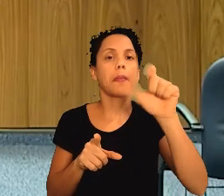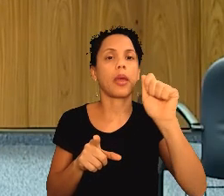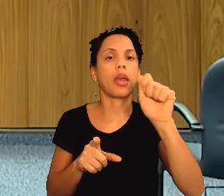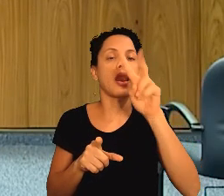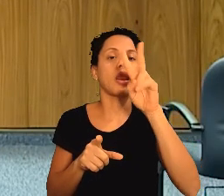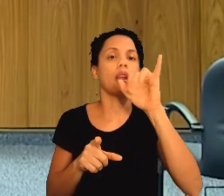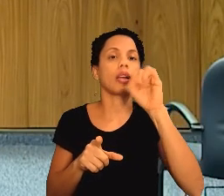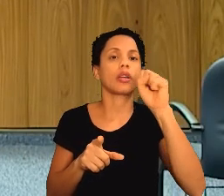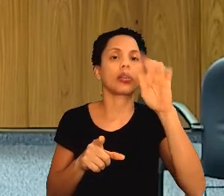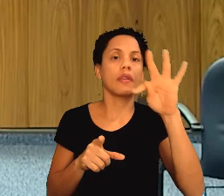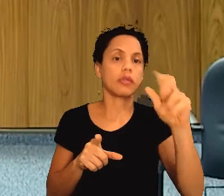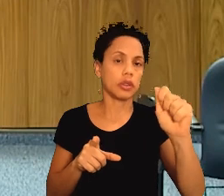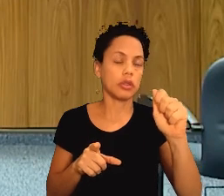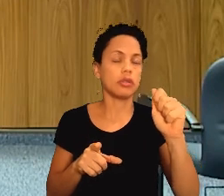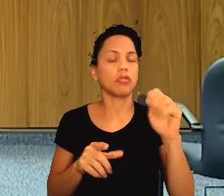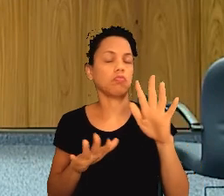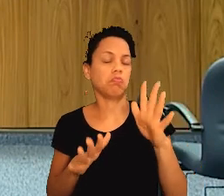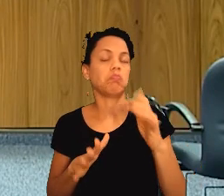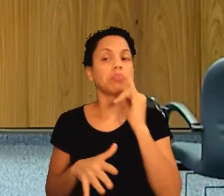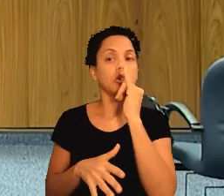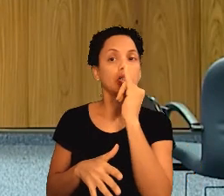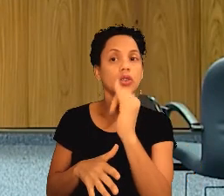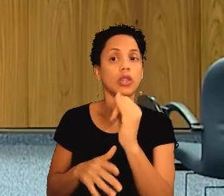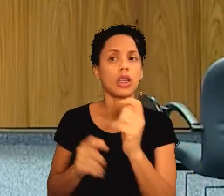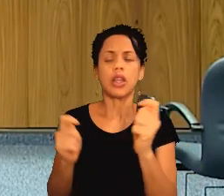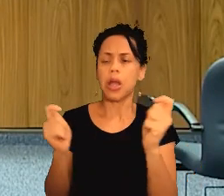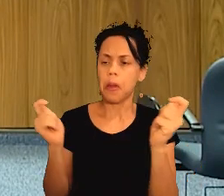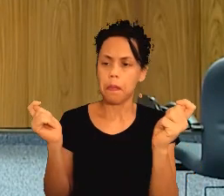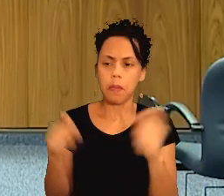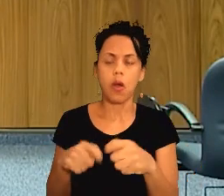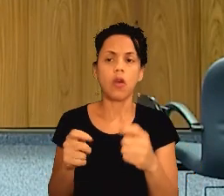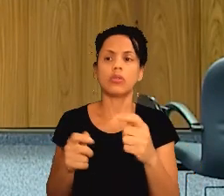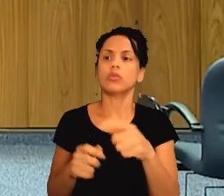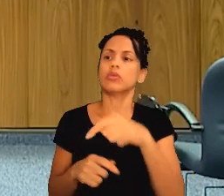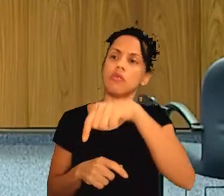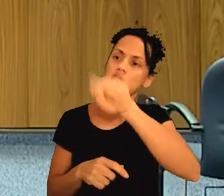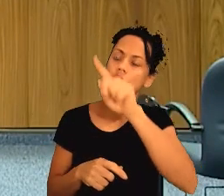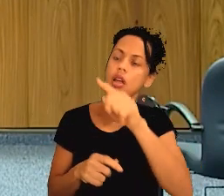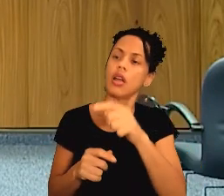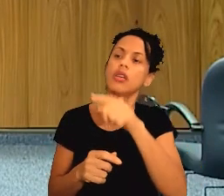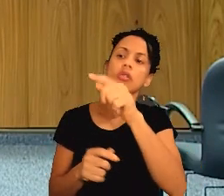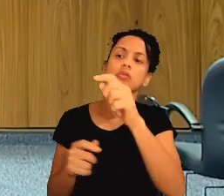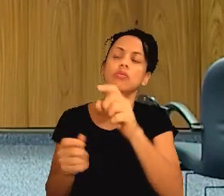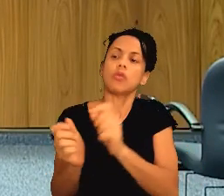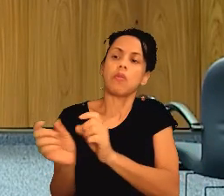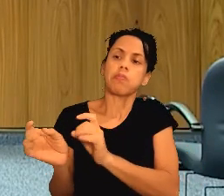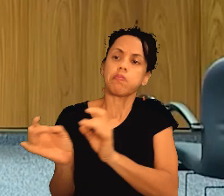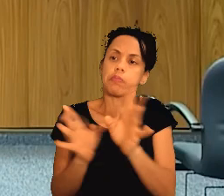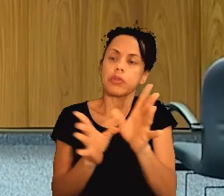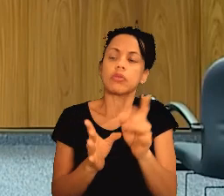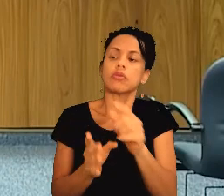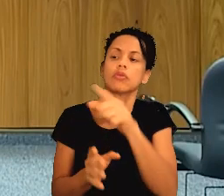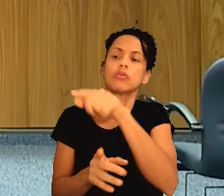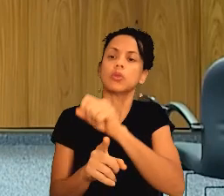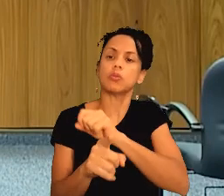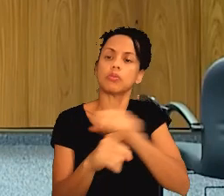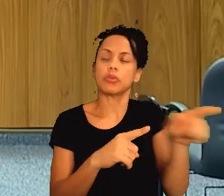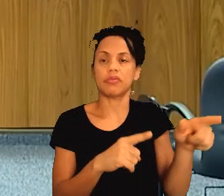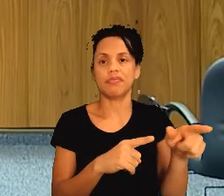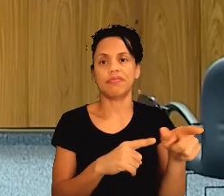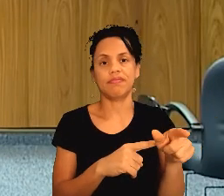Bela Vista, dizendo que eles podiam decretar o despejo da terra indígena em que eles